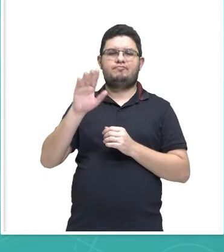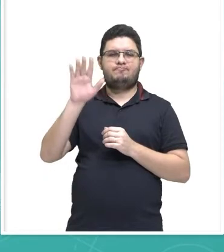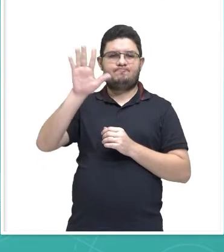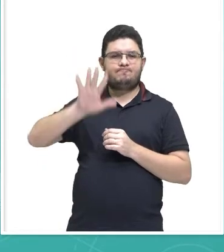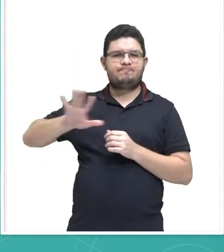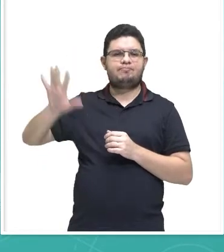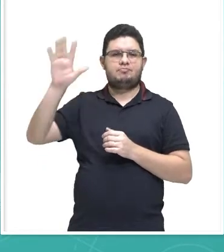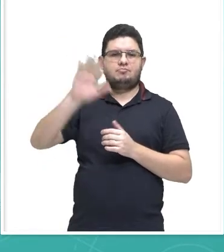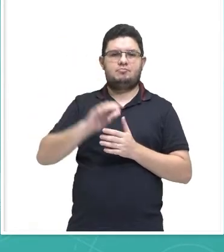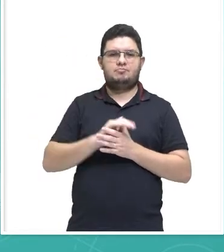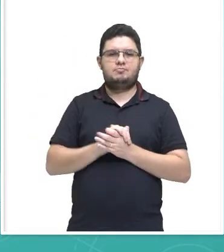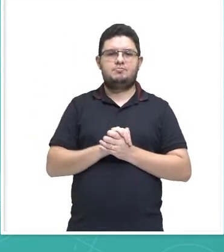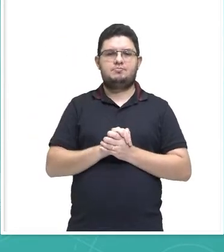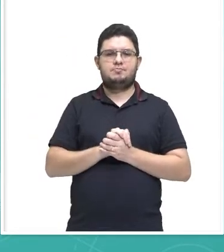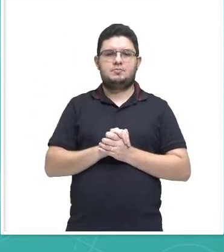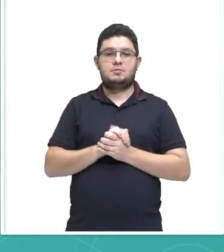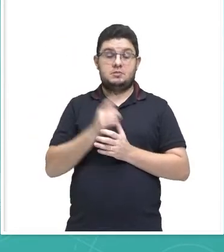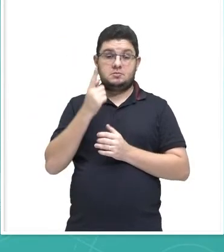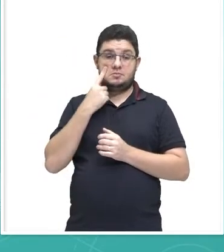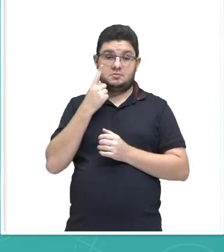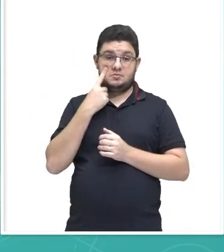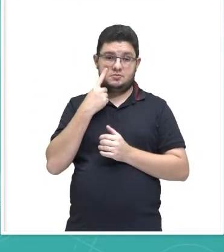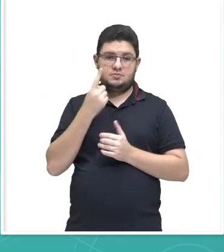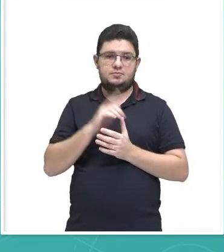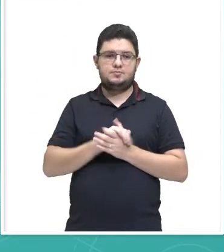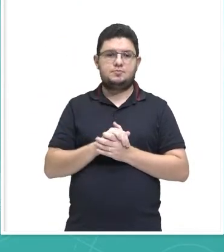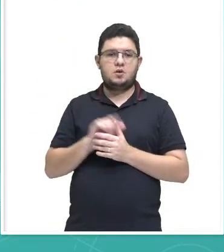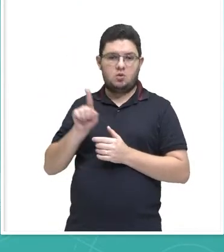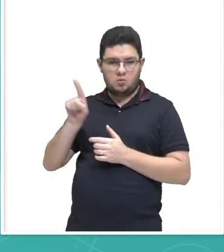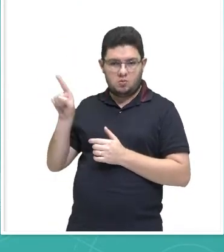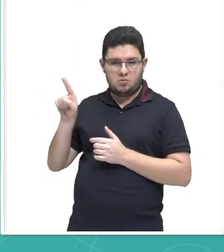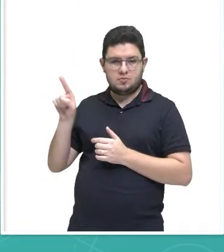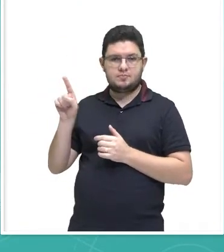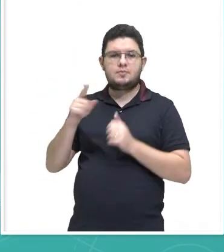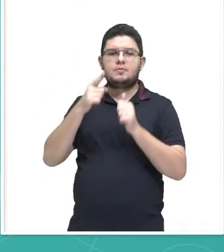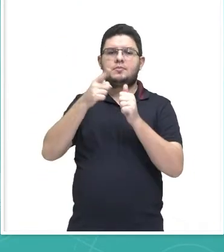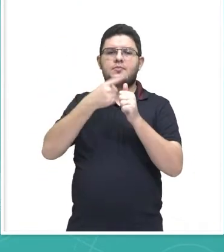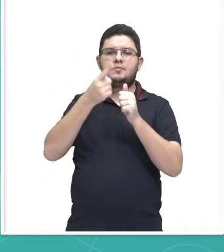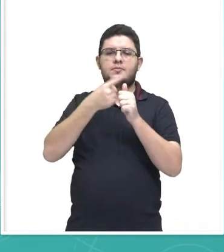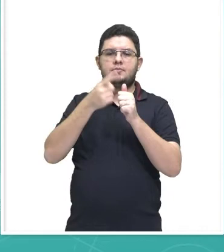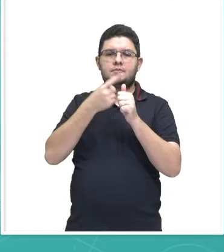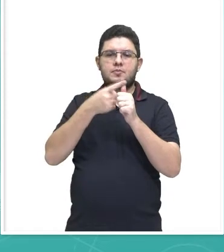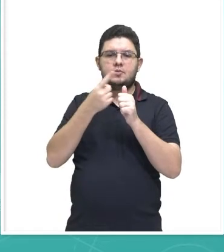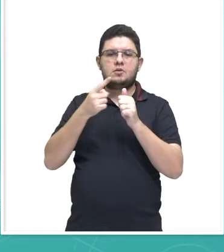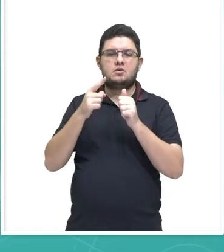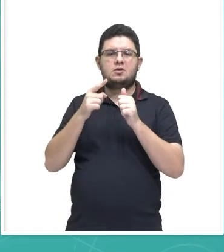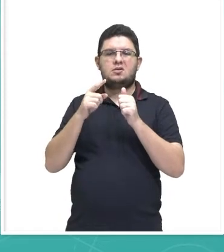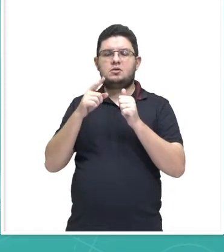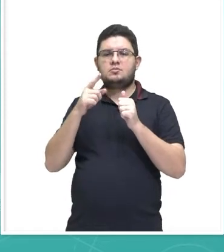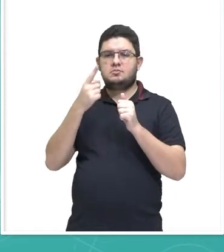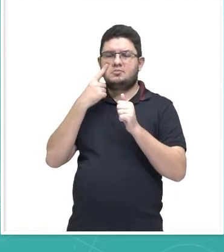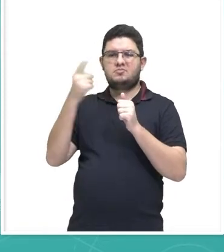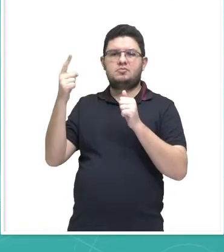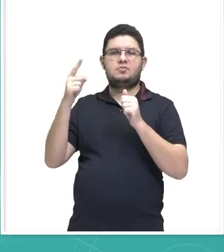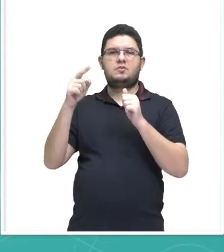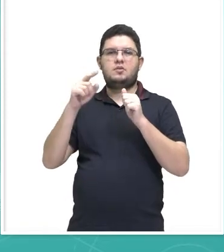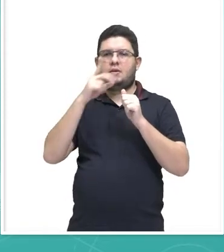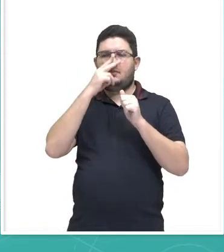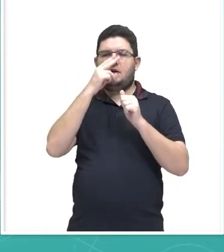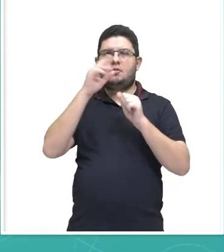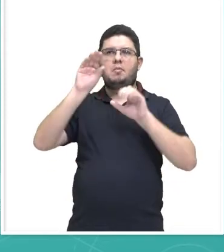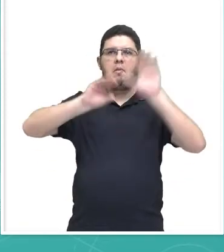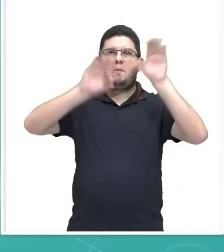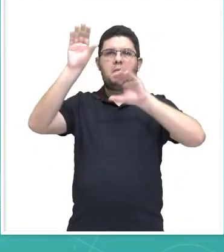coloridos. Vamos testar. Então, primeiro você vai encontrar, ó, tudo atrapalhado. E qual